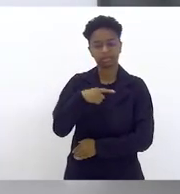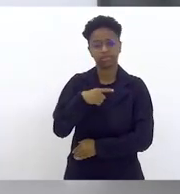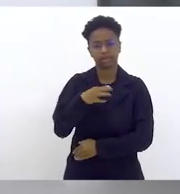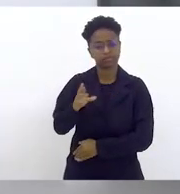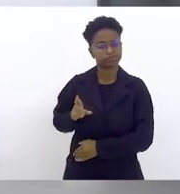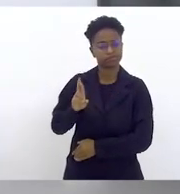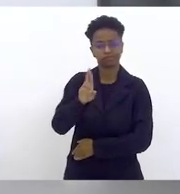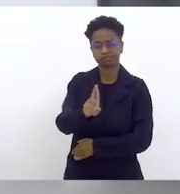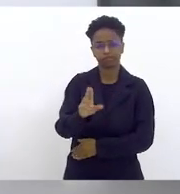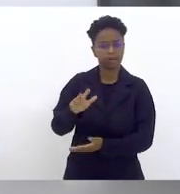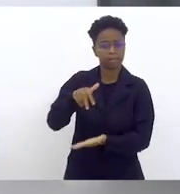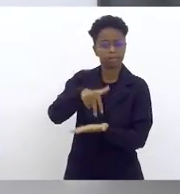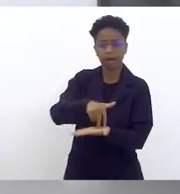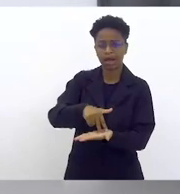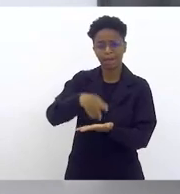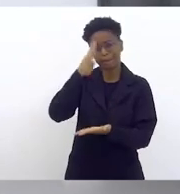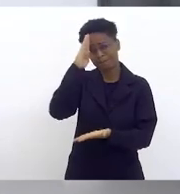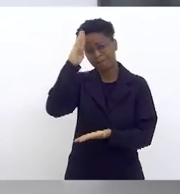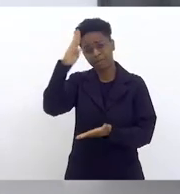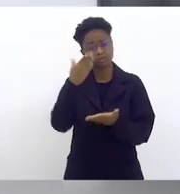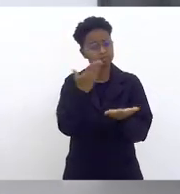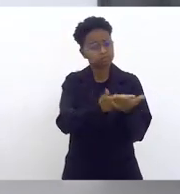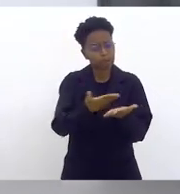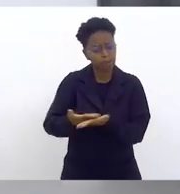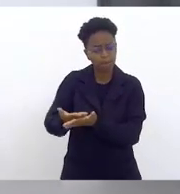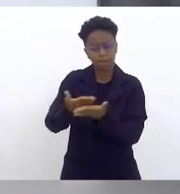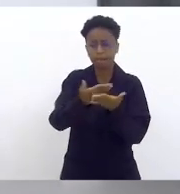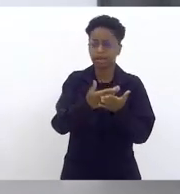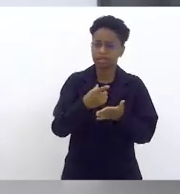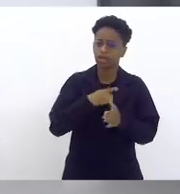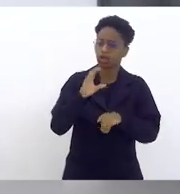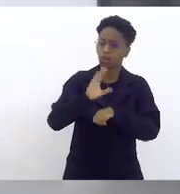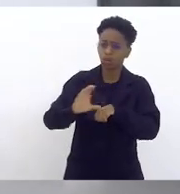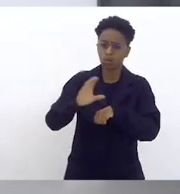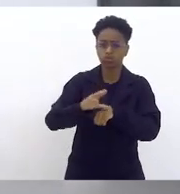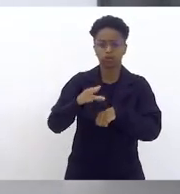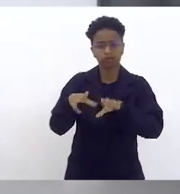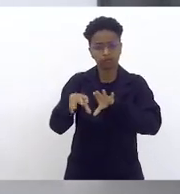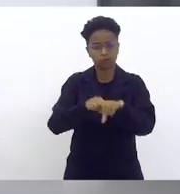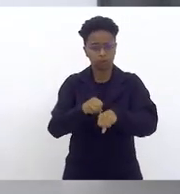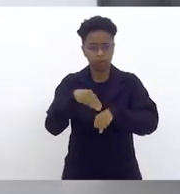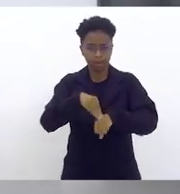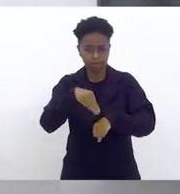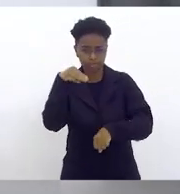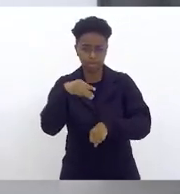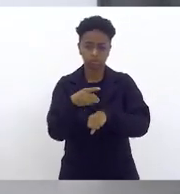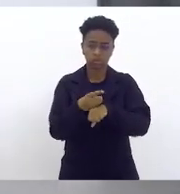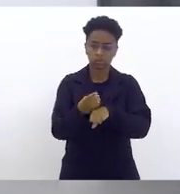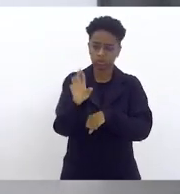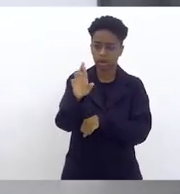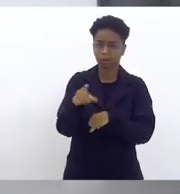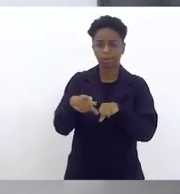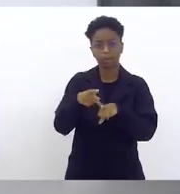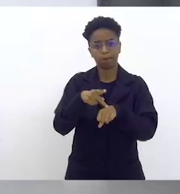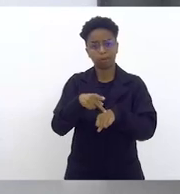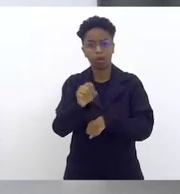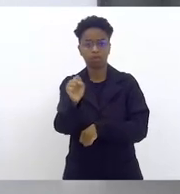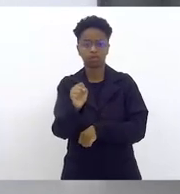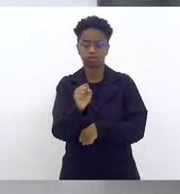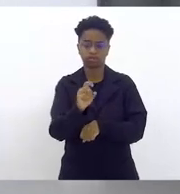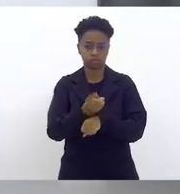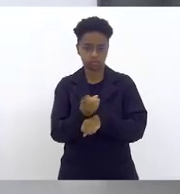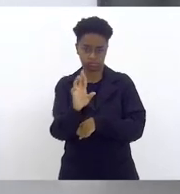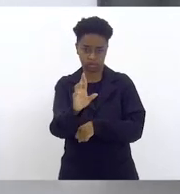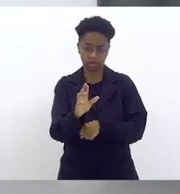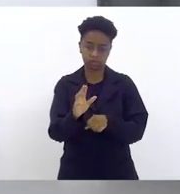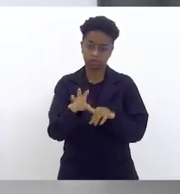os maiores estudiosos que detêm os cursos de Mestrado doutorado E pós-doutorado então a gente tem